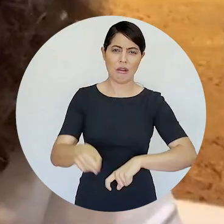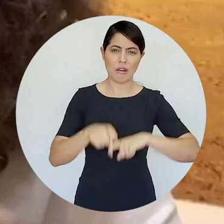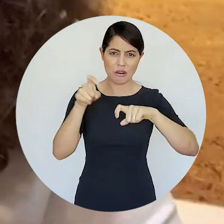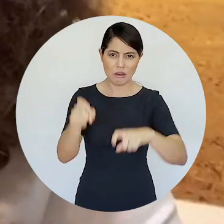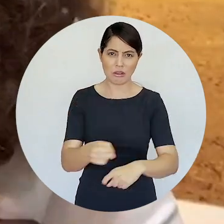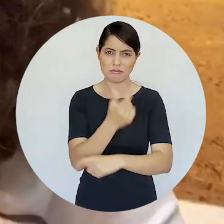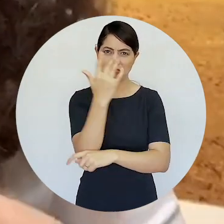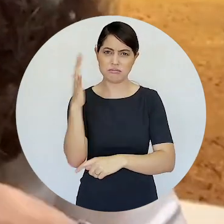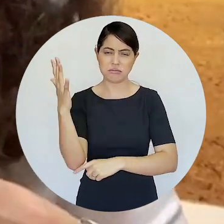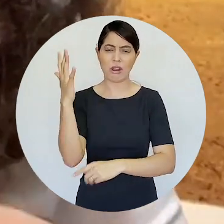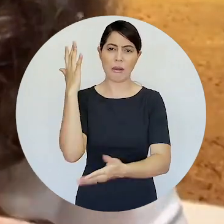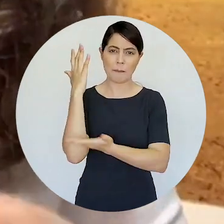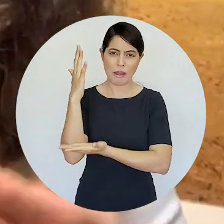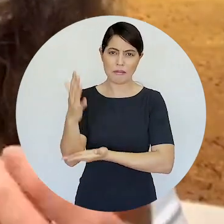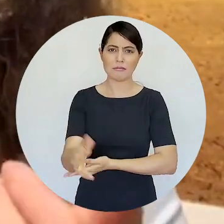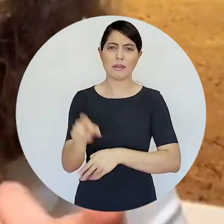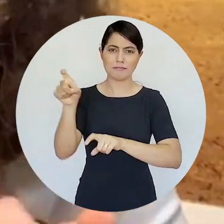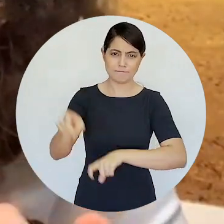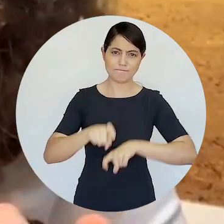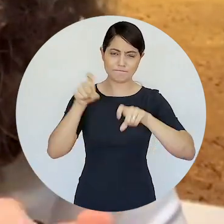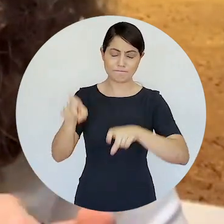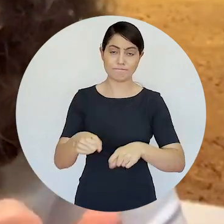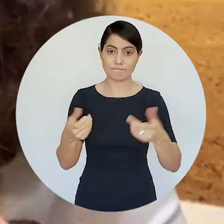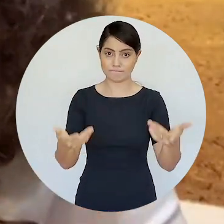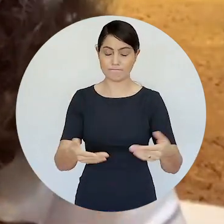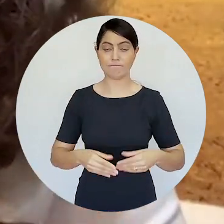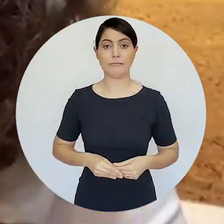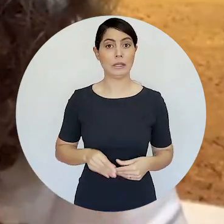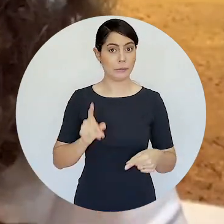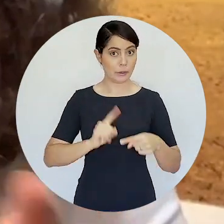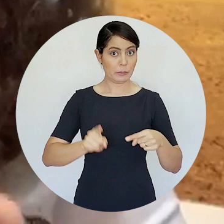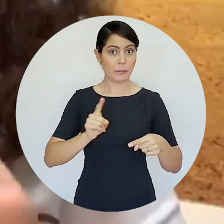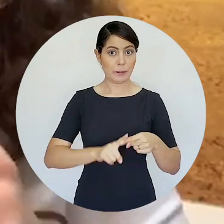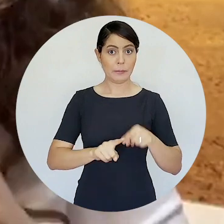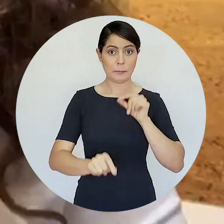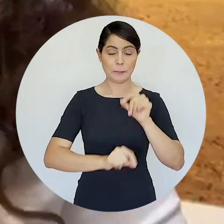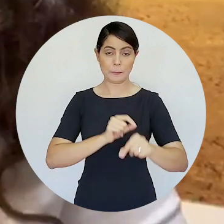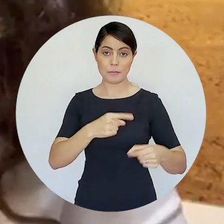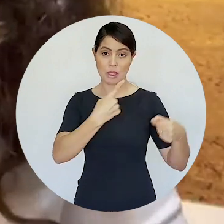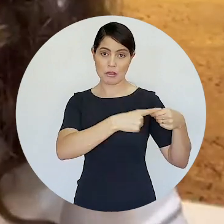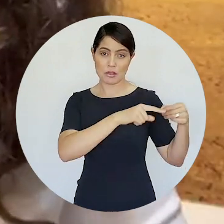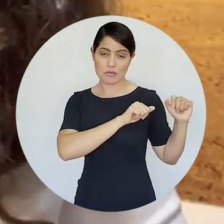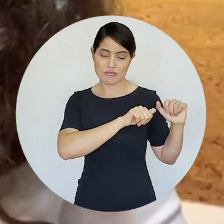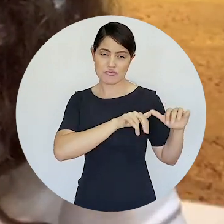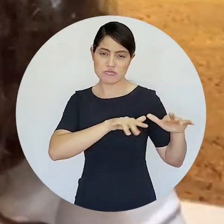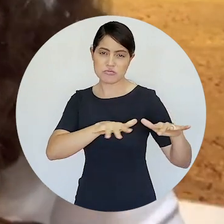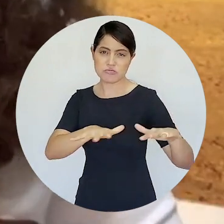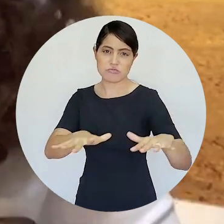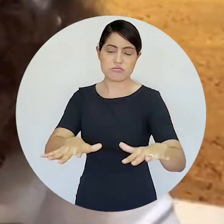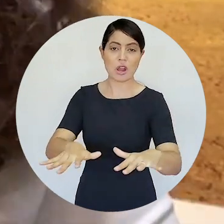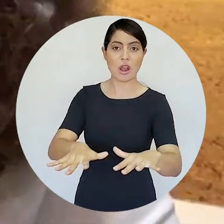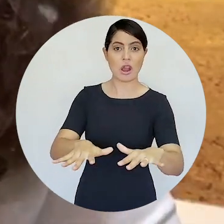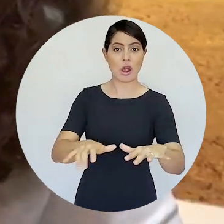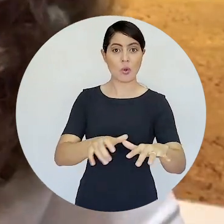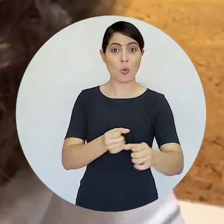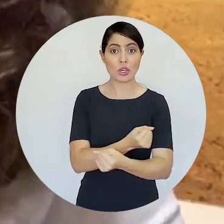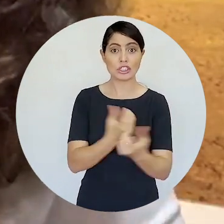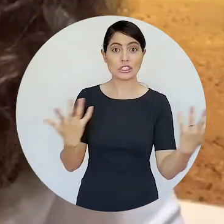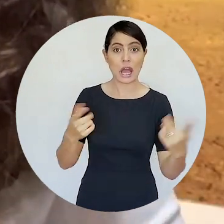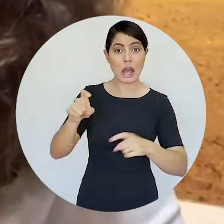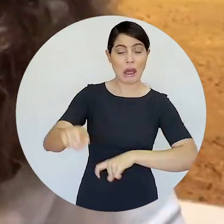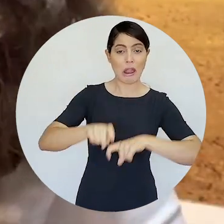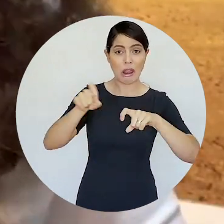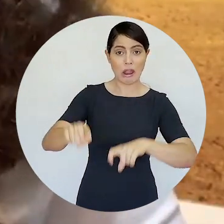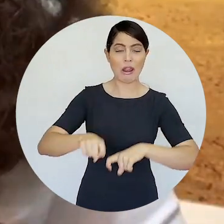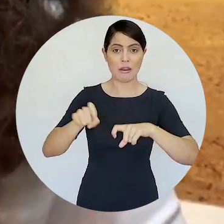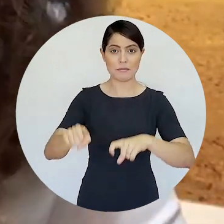mecanizada. Diante da ocupação inadequada, junto com a urbanização crescente, alguns problemas se